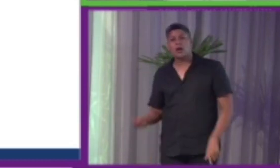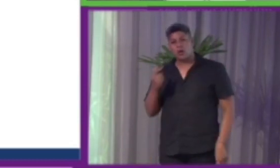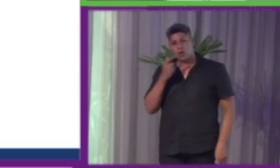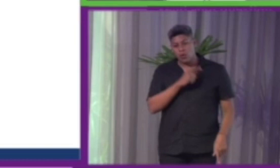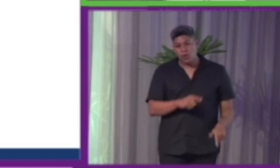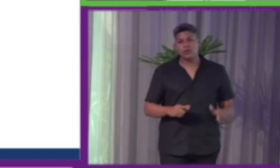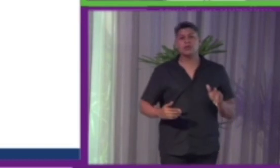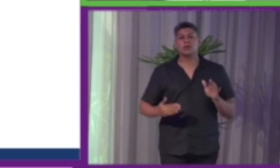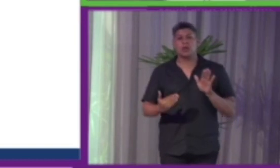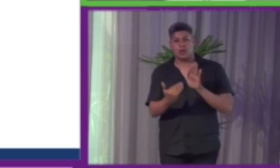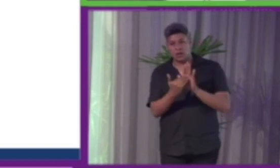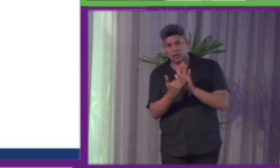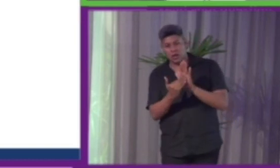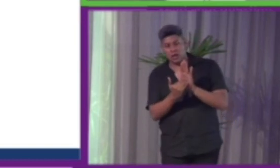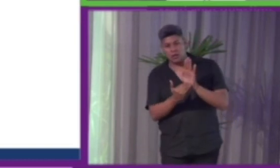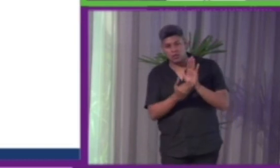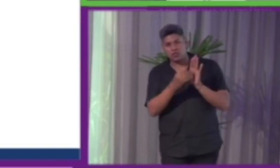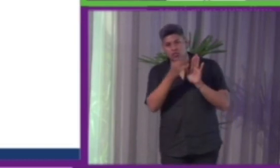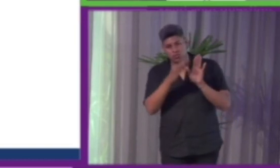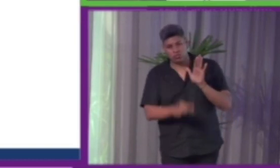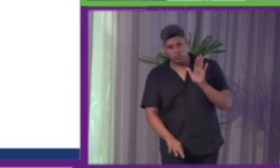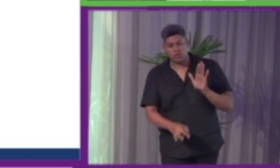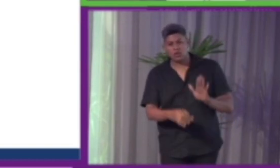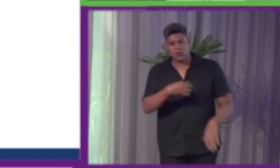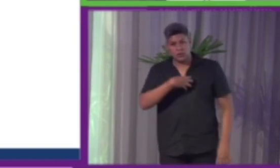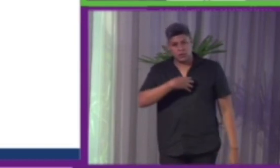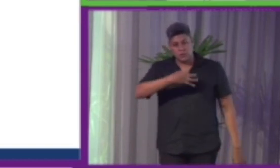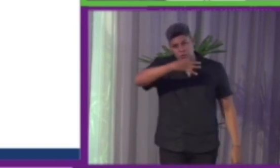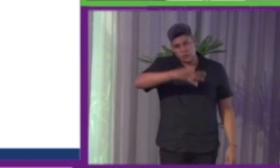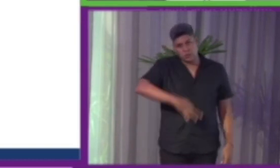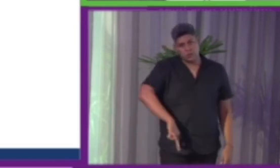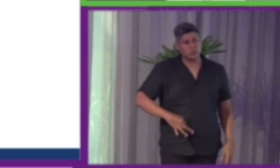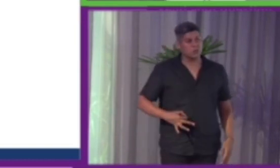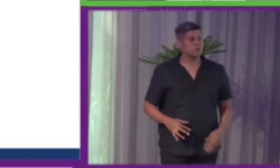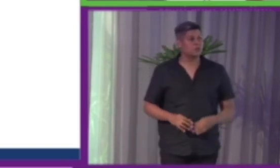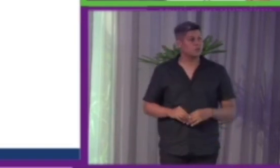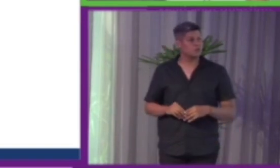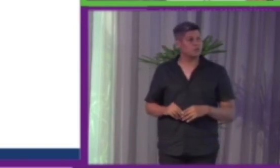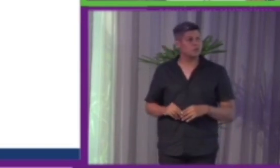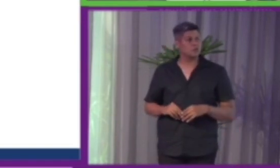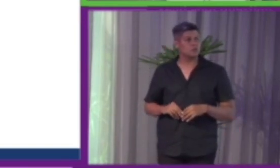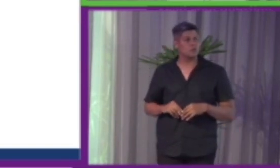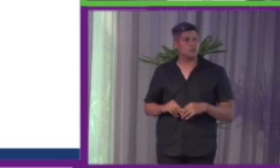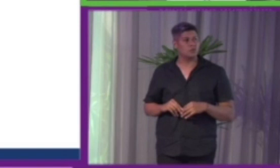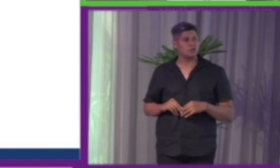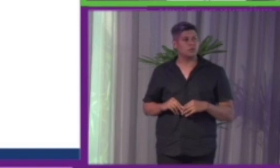com grande credibilidade e de maneira consistente aí a partir de então.